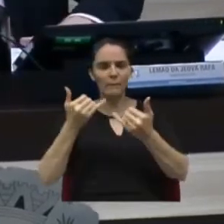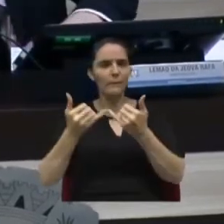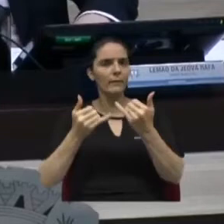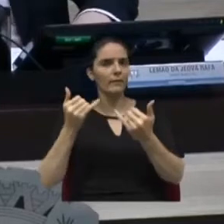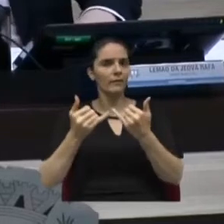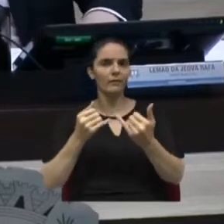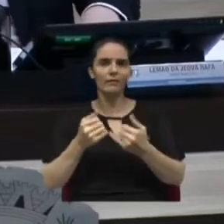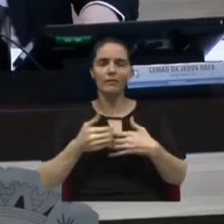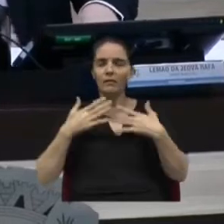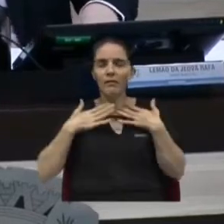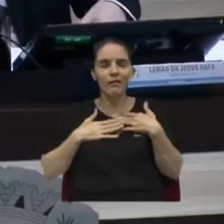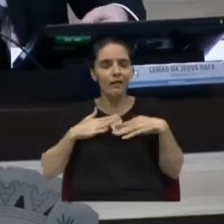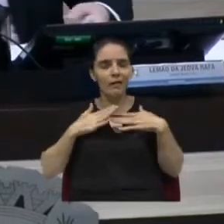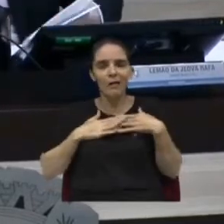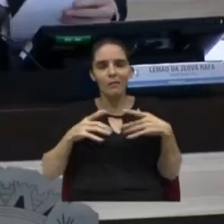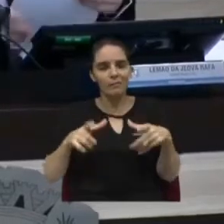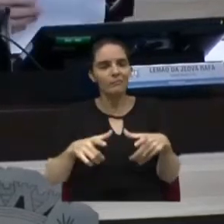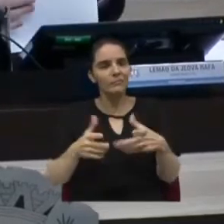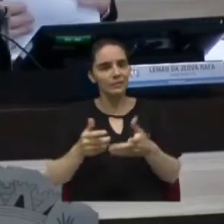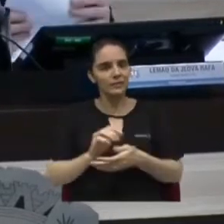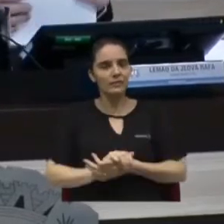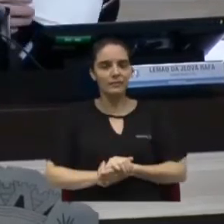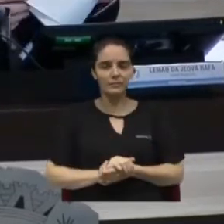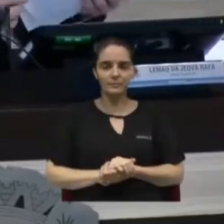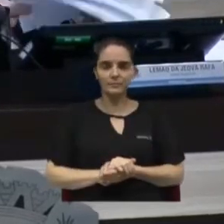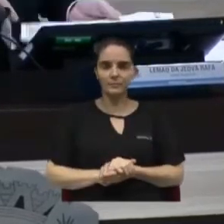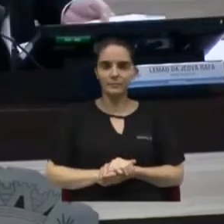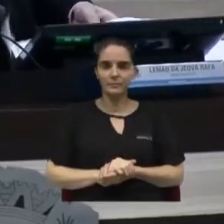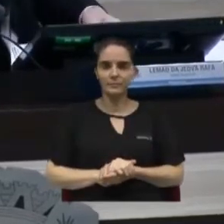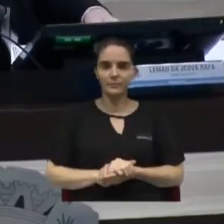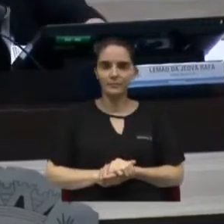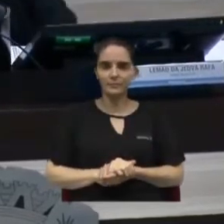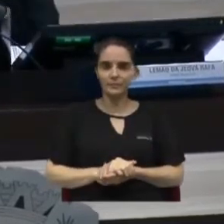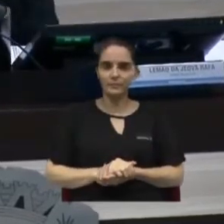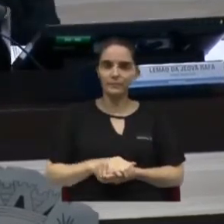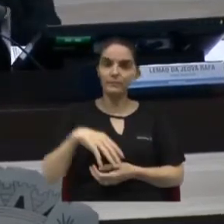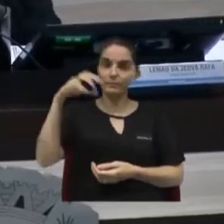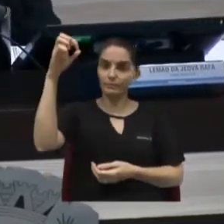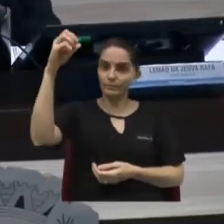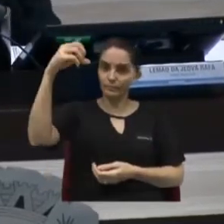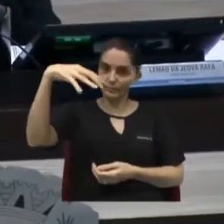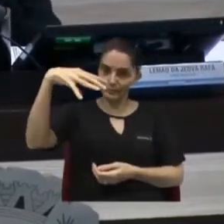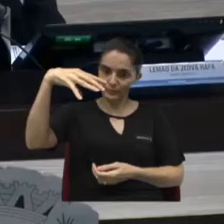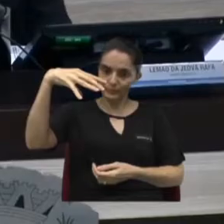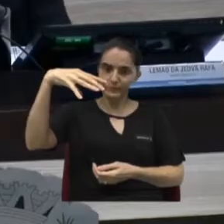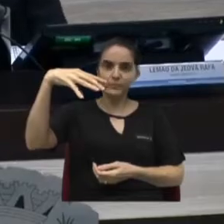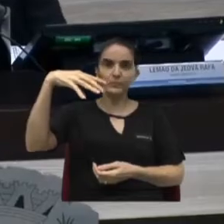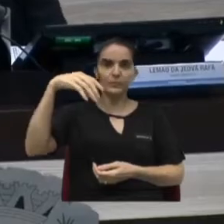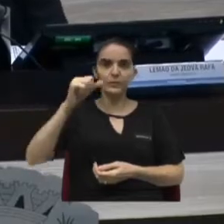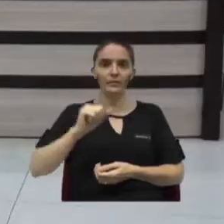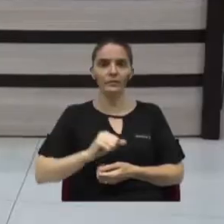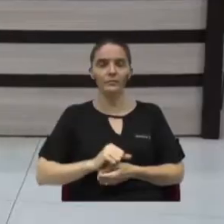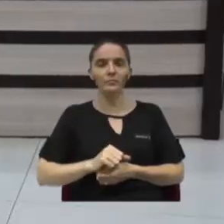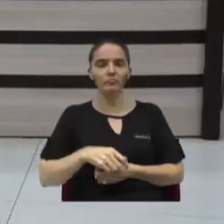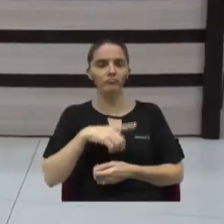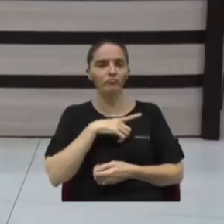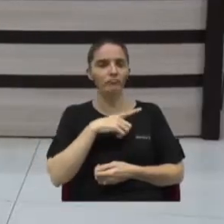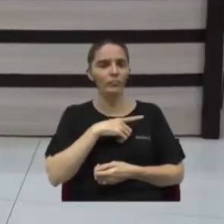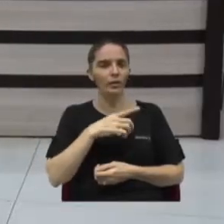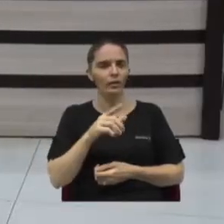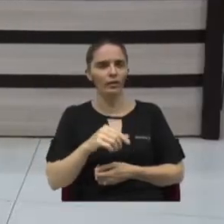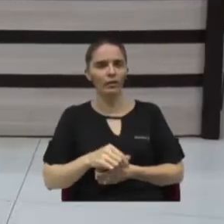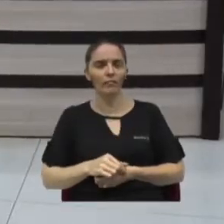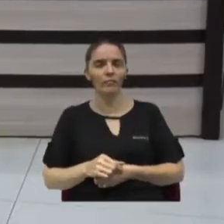lá, é uma tranquilidade. E aonde a luz impera, vereador Jorge, parece que a treva vai embora. Não é? E você não